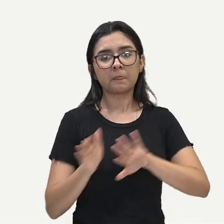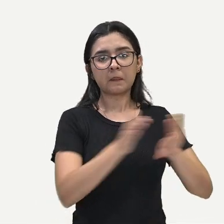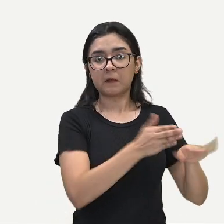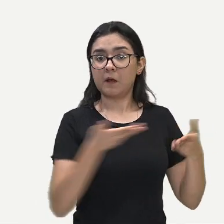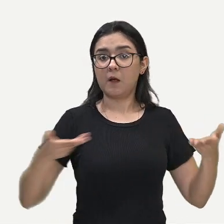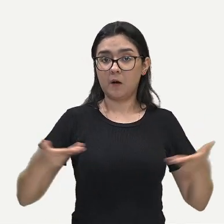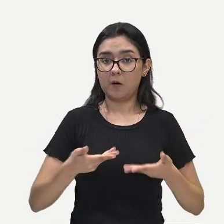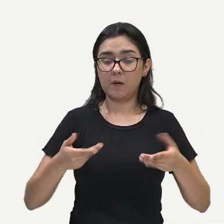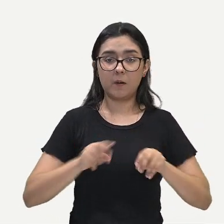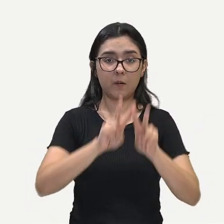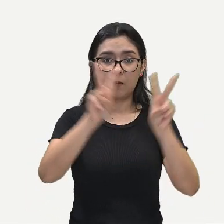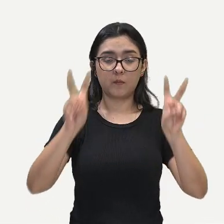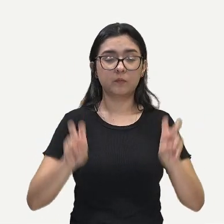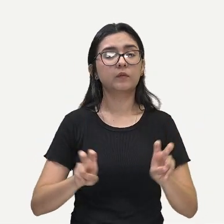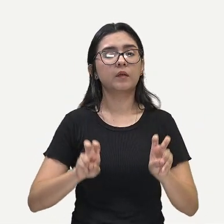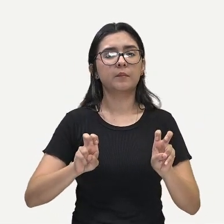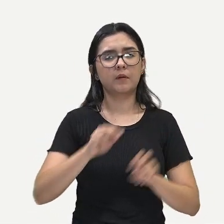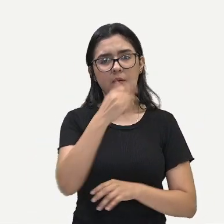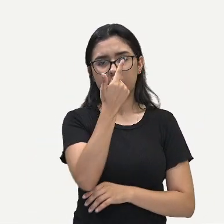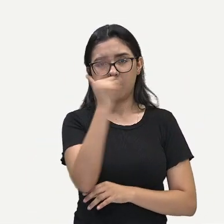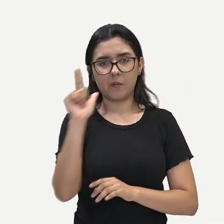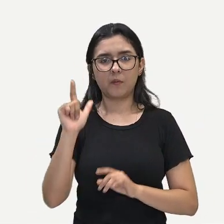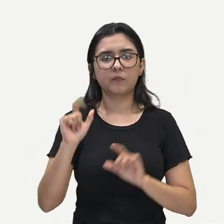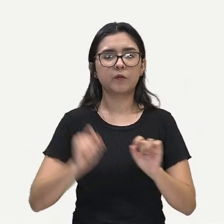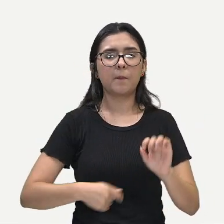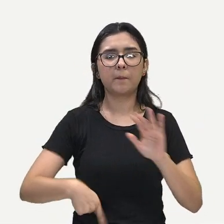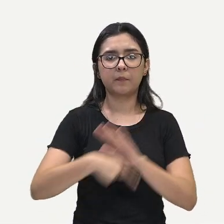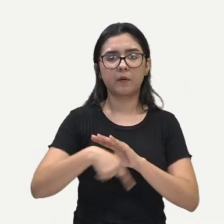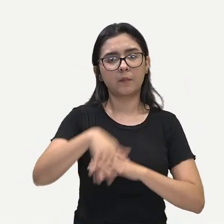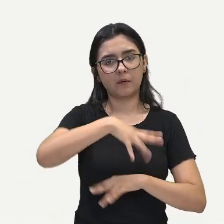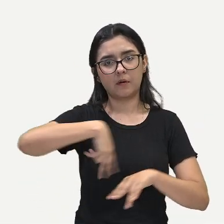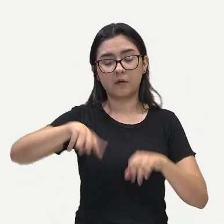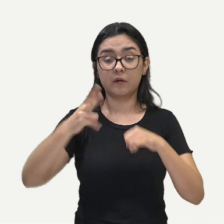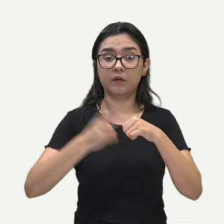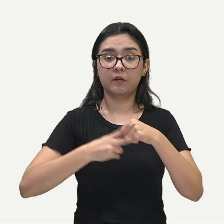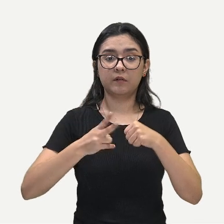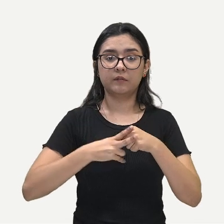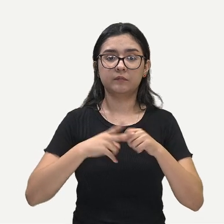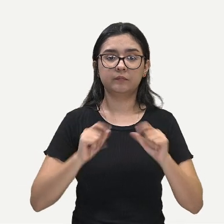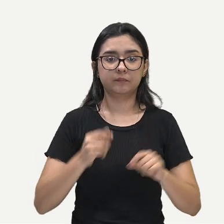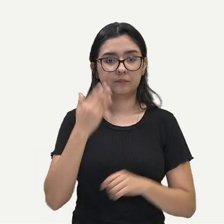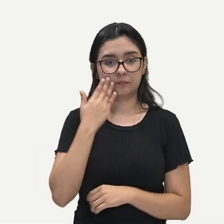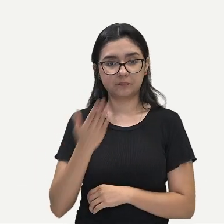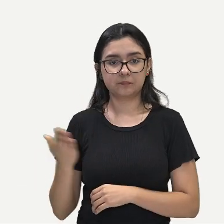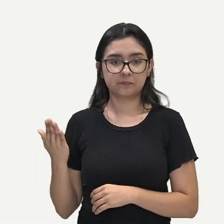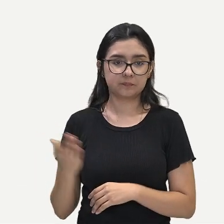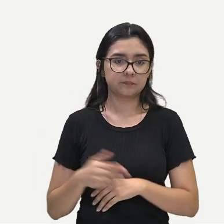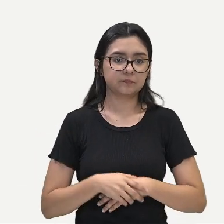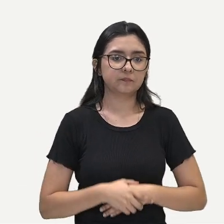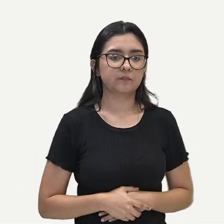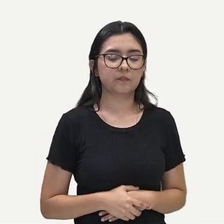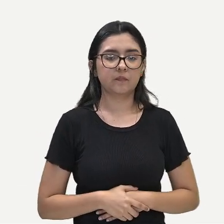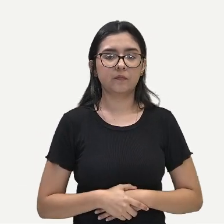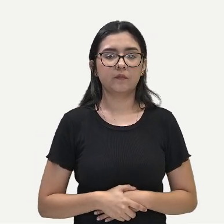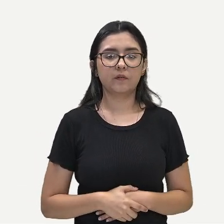né, no nosso assunto verbal, que é esse pretérito